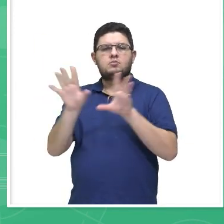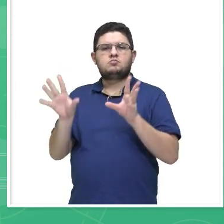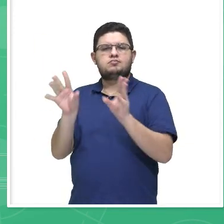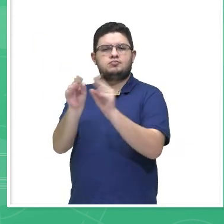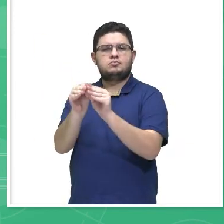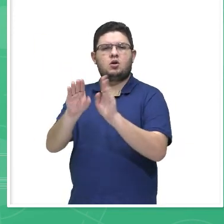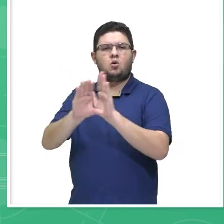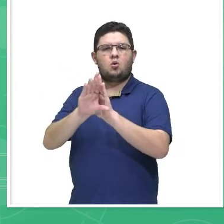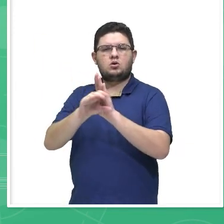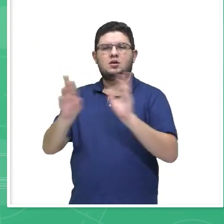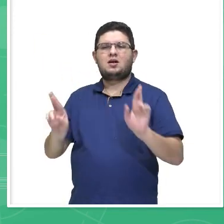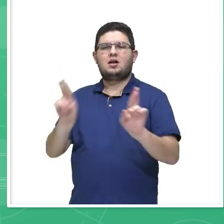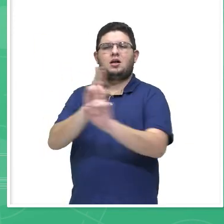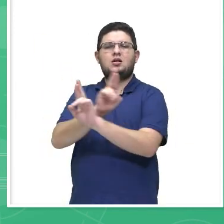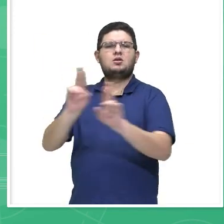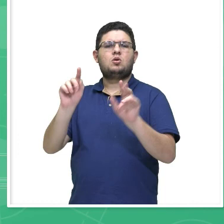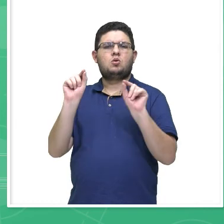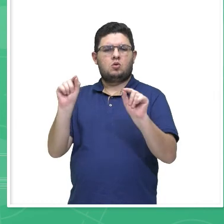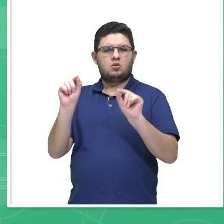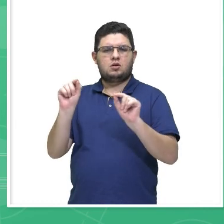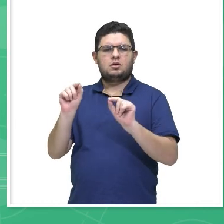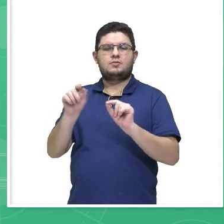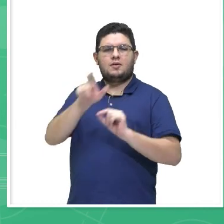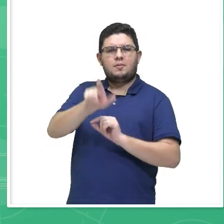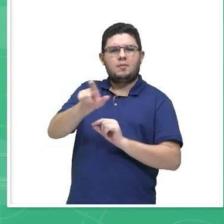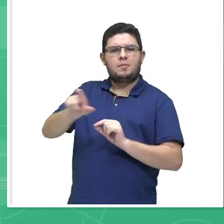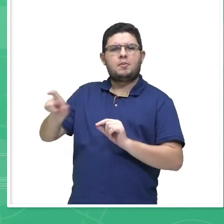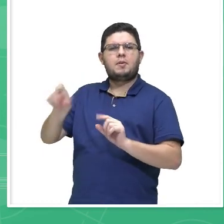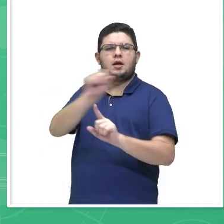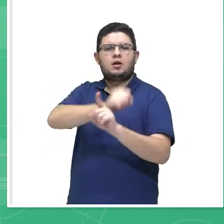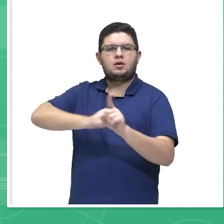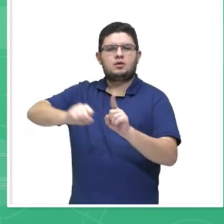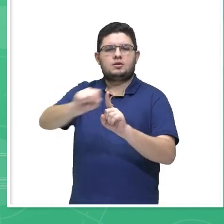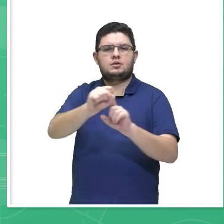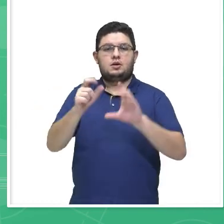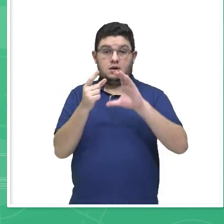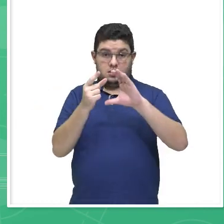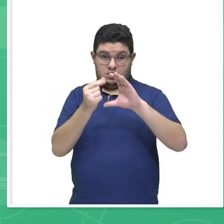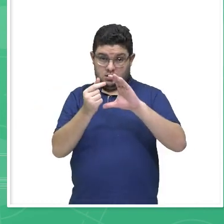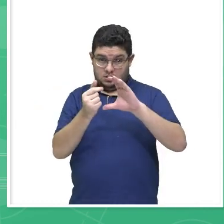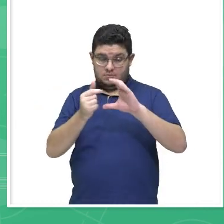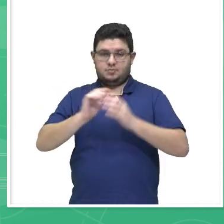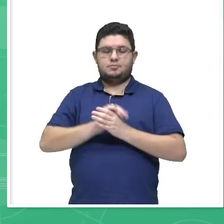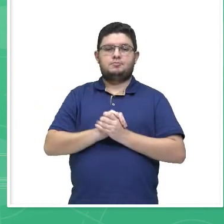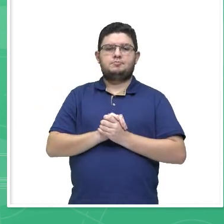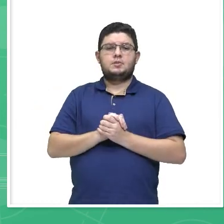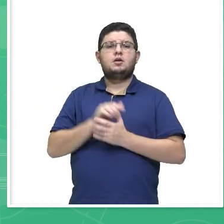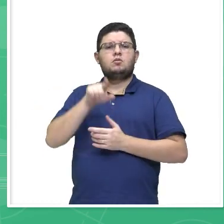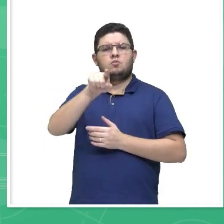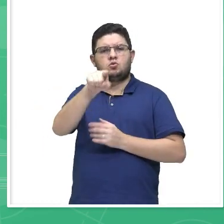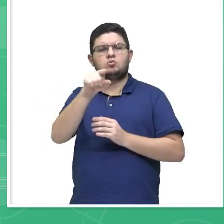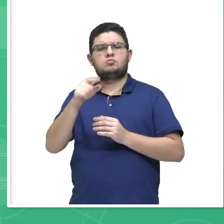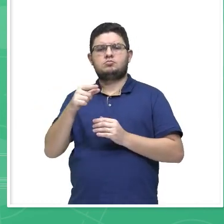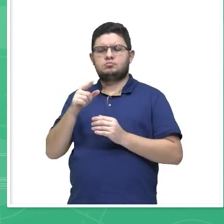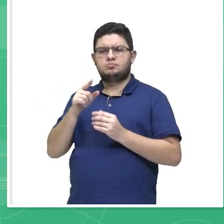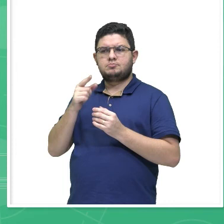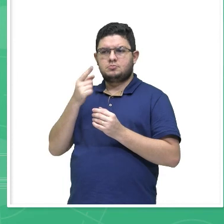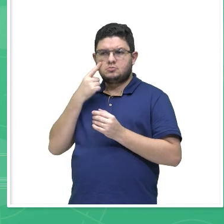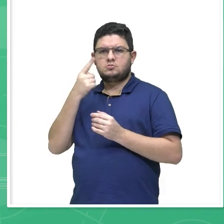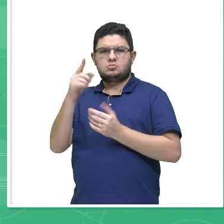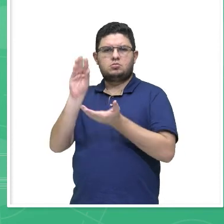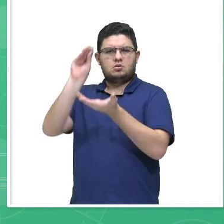relações entre os integrantes na sociedade capitalista. Cite e comente um